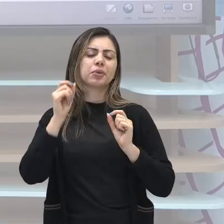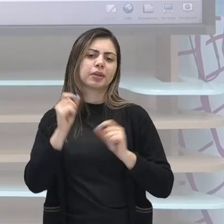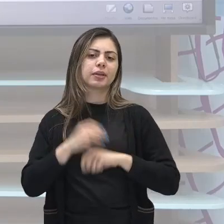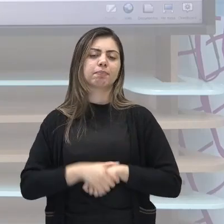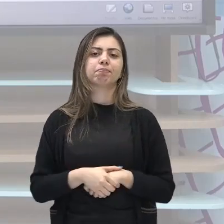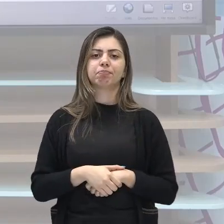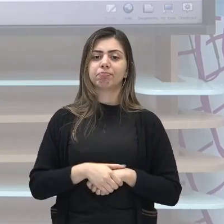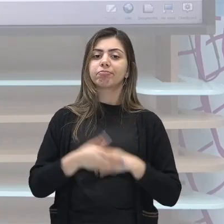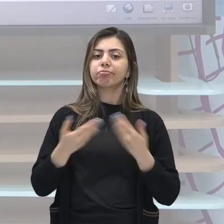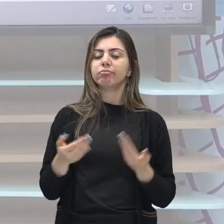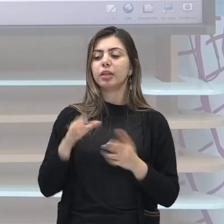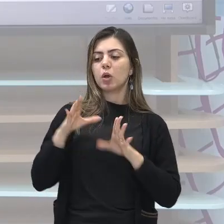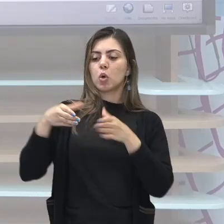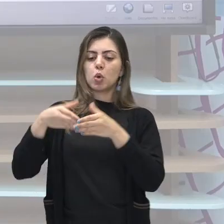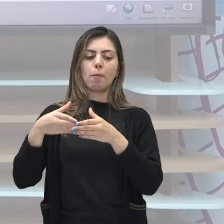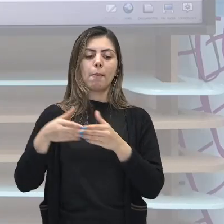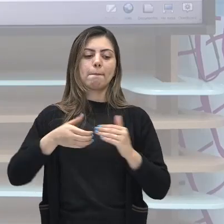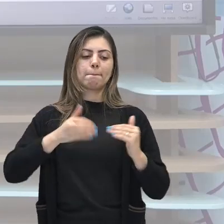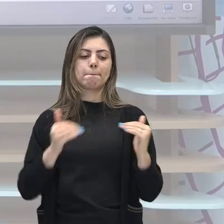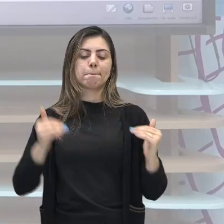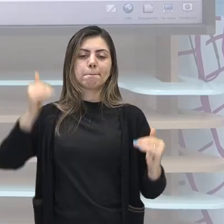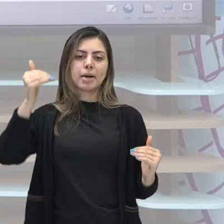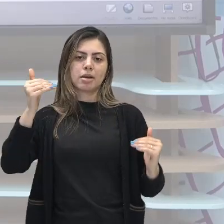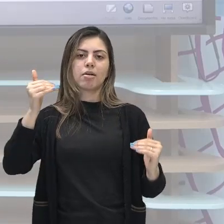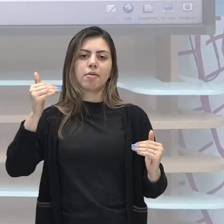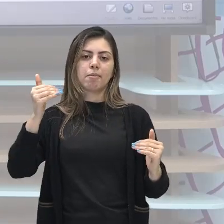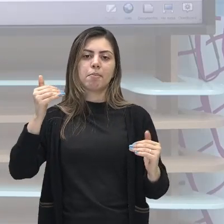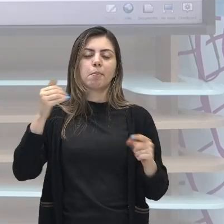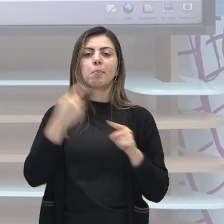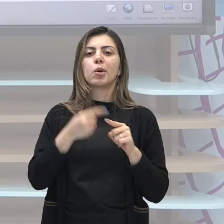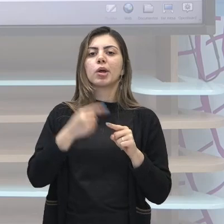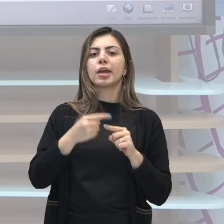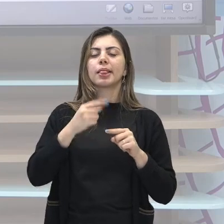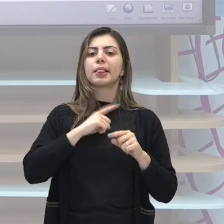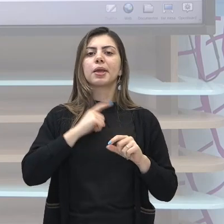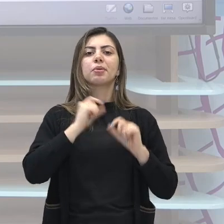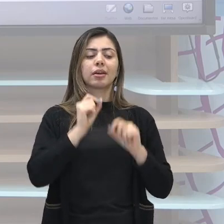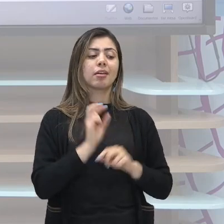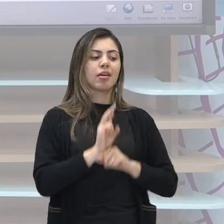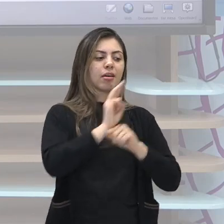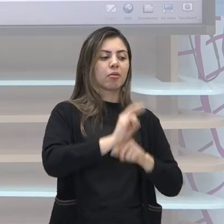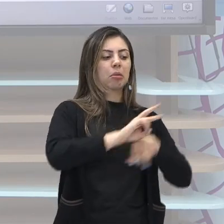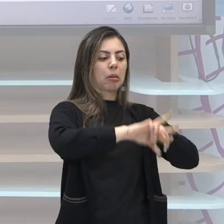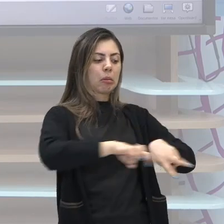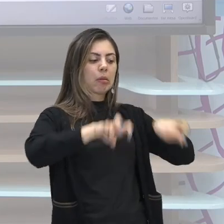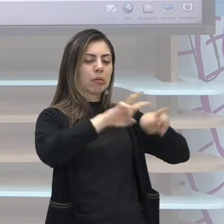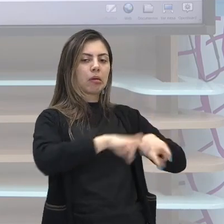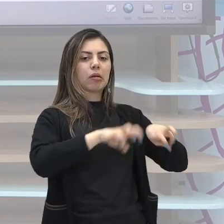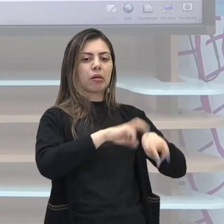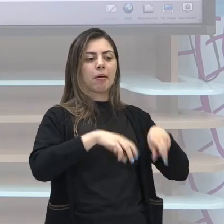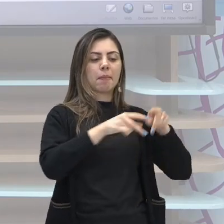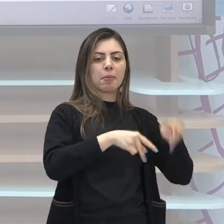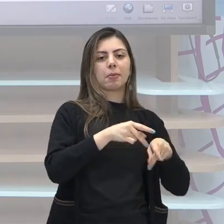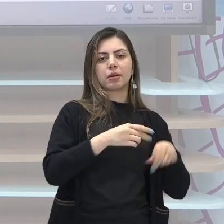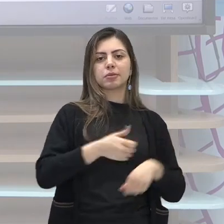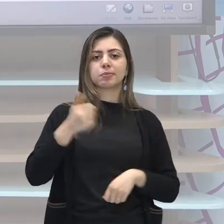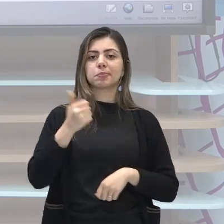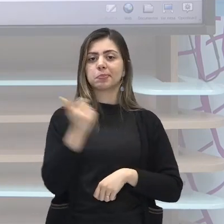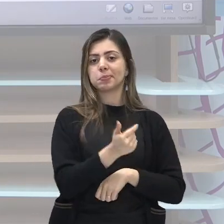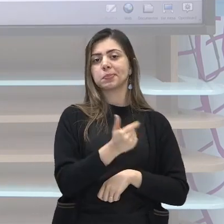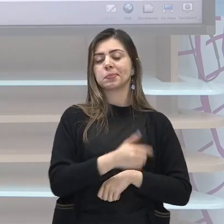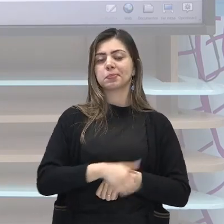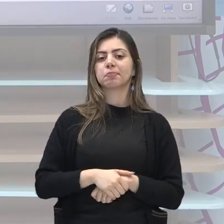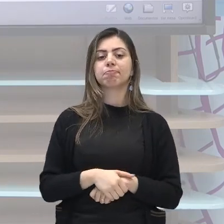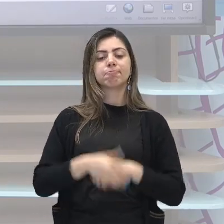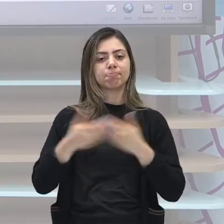vai justificar justamente, principalmente o quê? A exploração de um povo em prol do outro. E